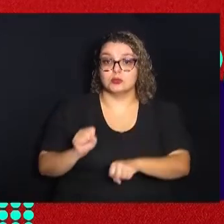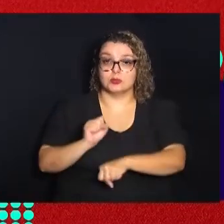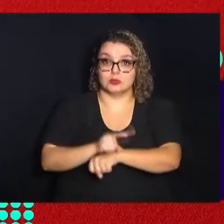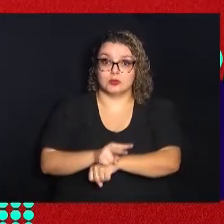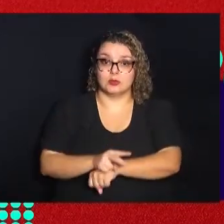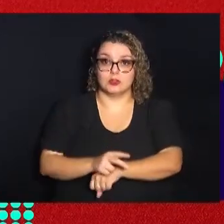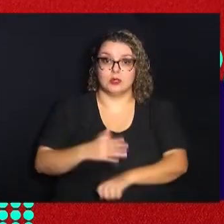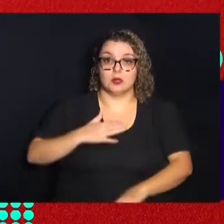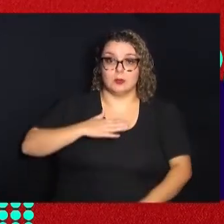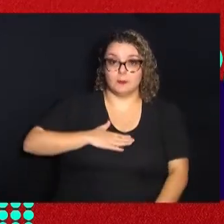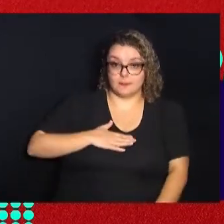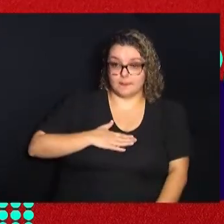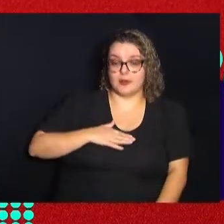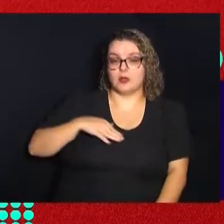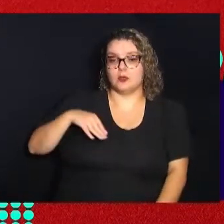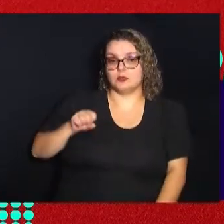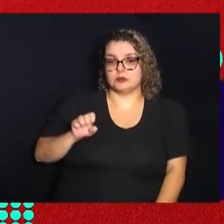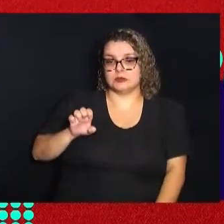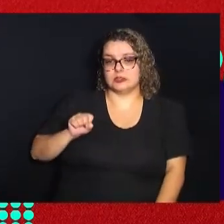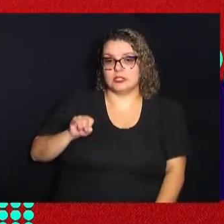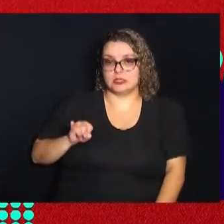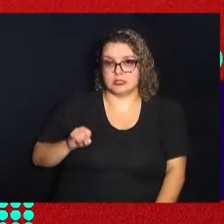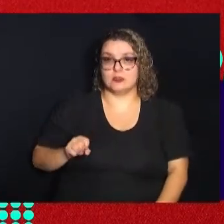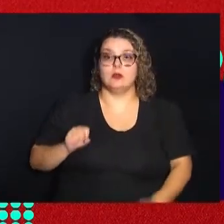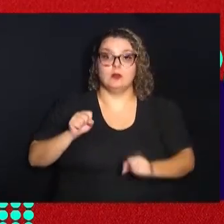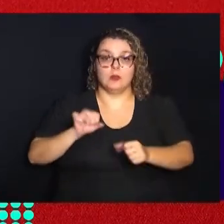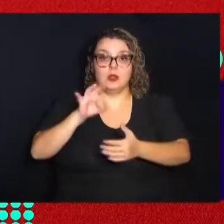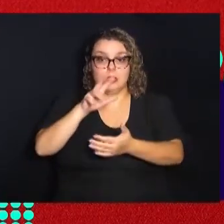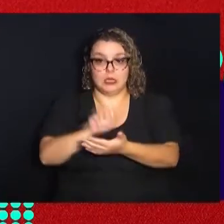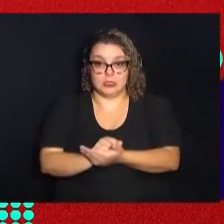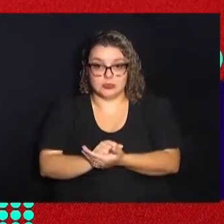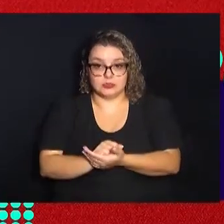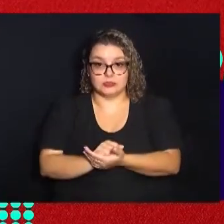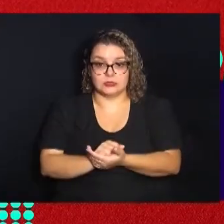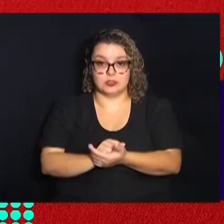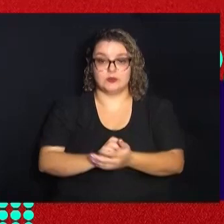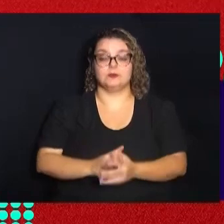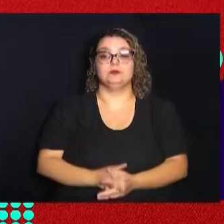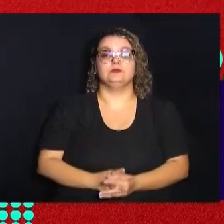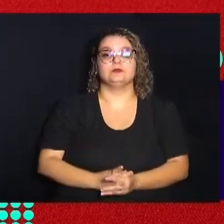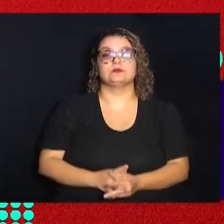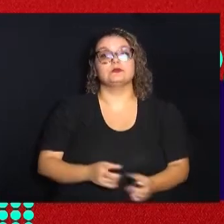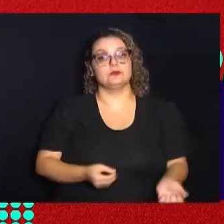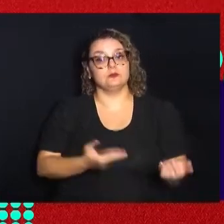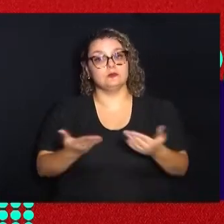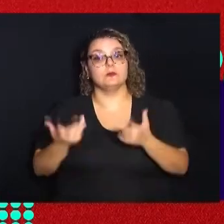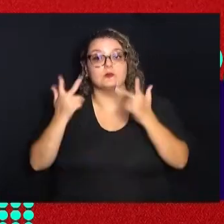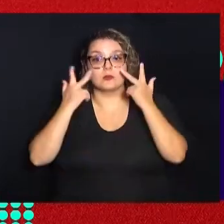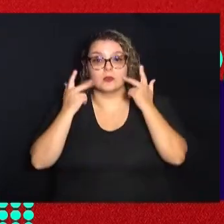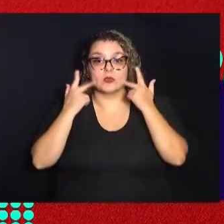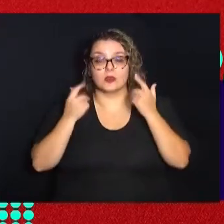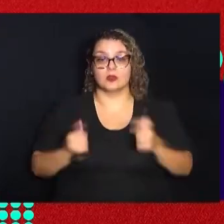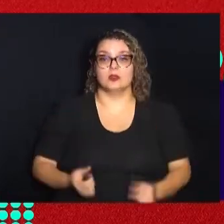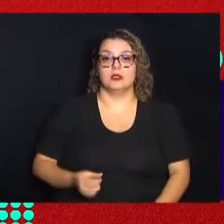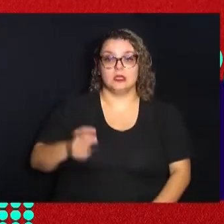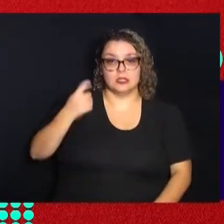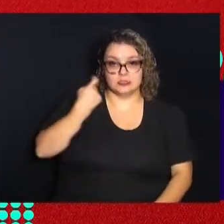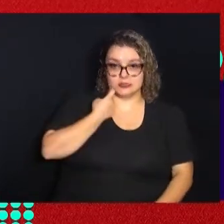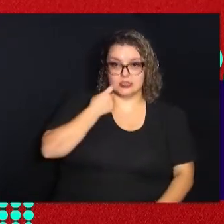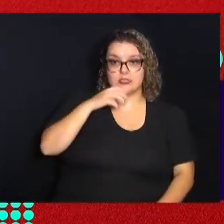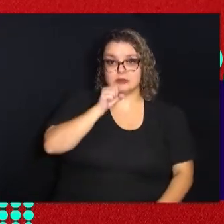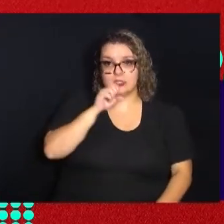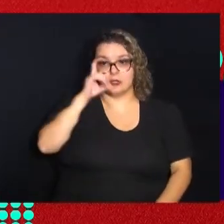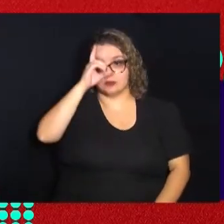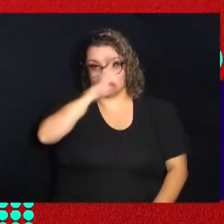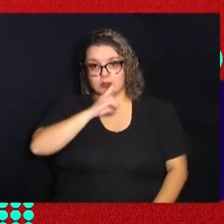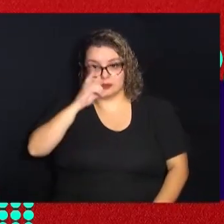sistema de reservas chamado Meu SESI, que quem está em casa já pode fazer um cadastro. E aí, o espetáculo ele geralmente vai acontecer